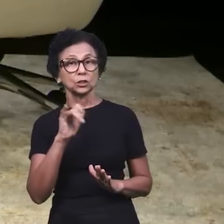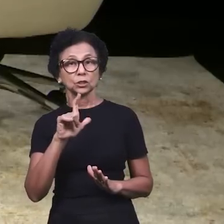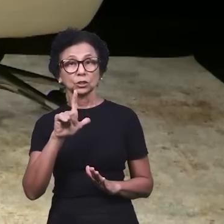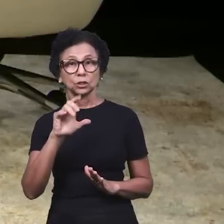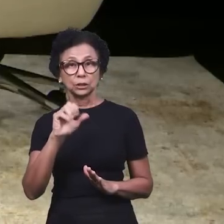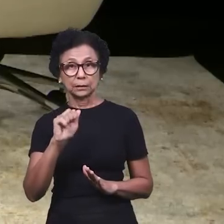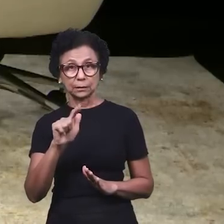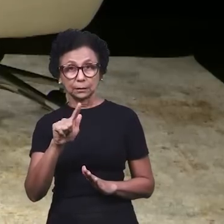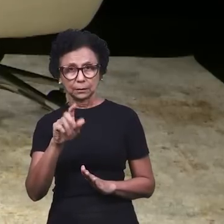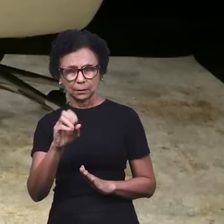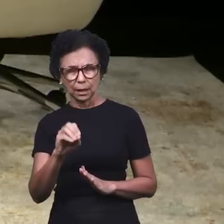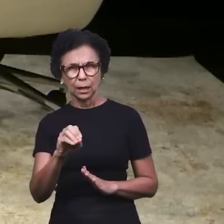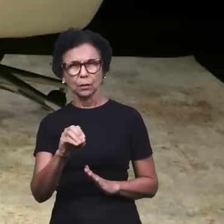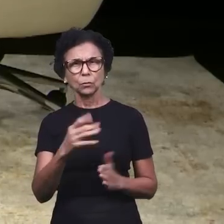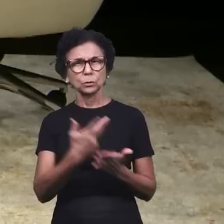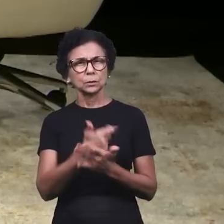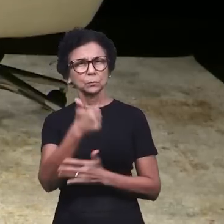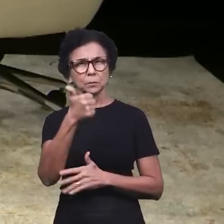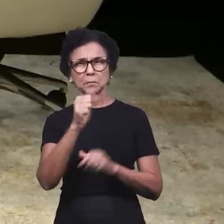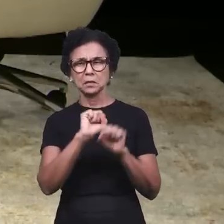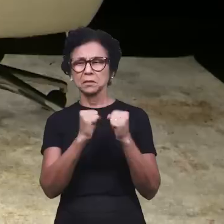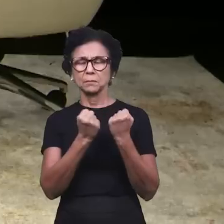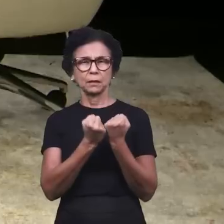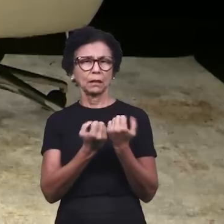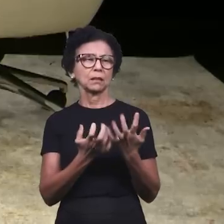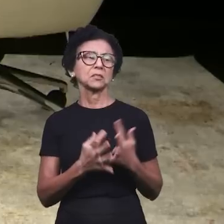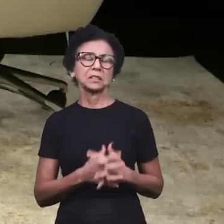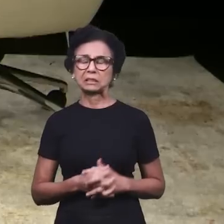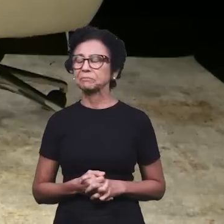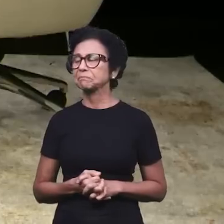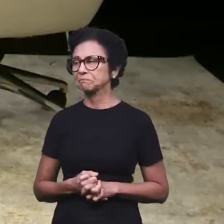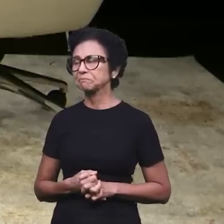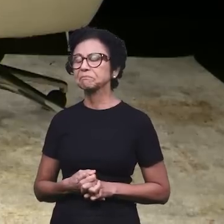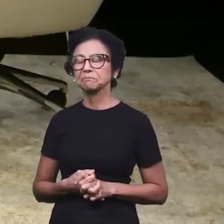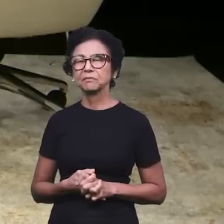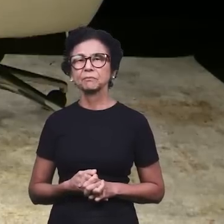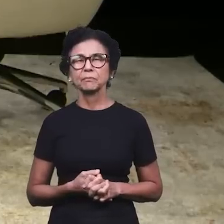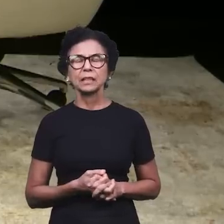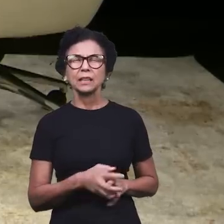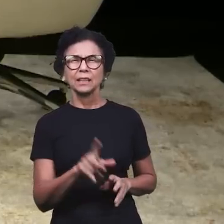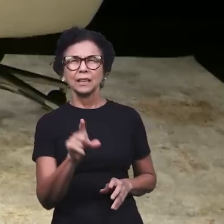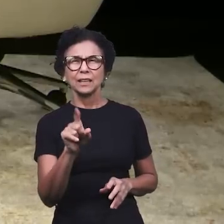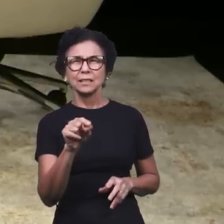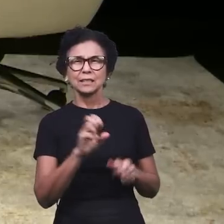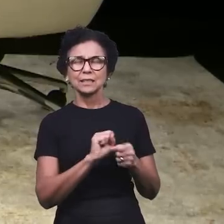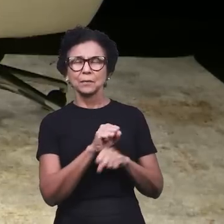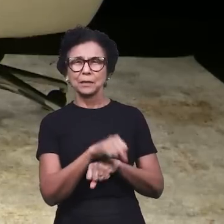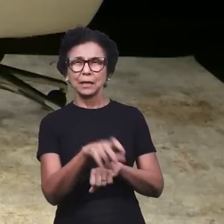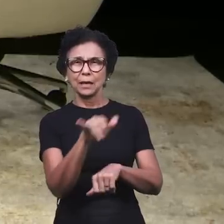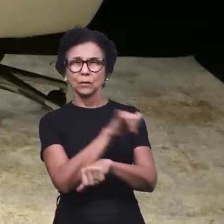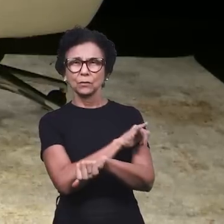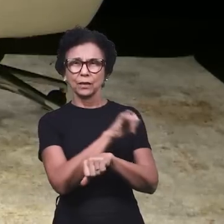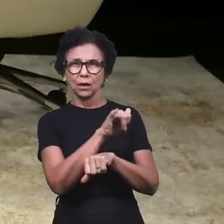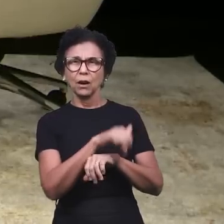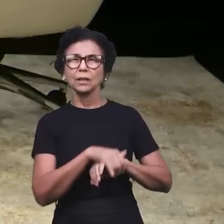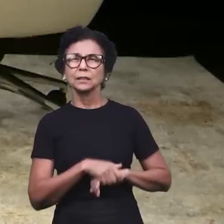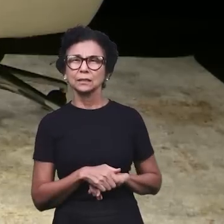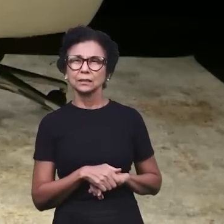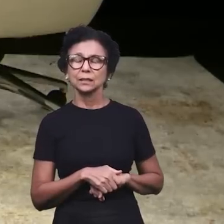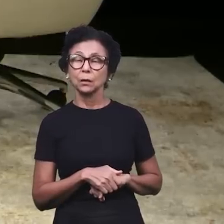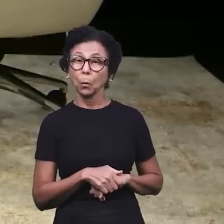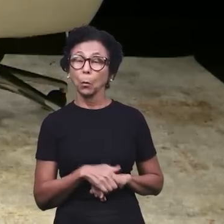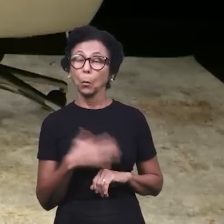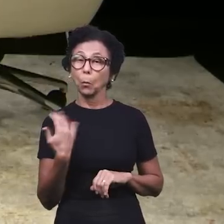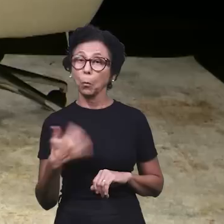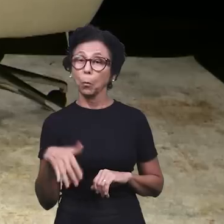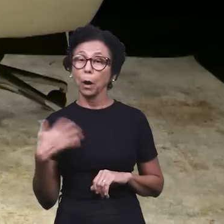região, foi em Nova York. Em Nova York, exato. Esse seminário de Nova York, veio gente da América, de